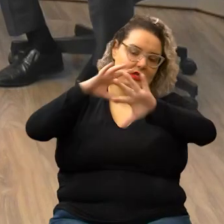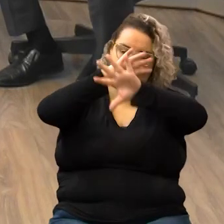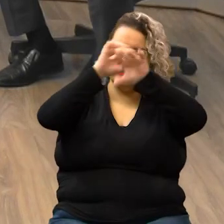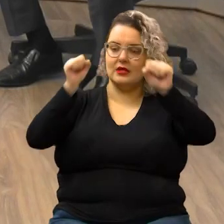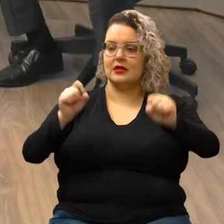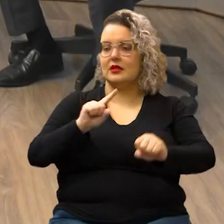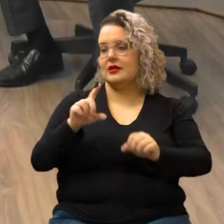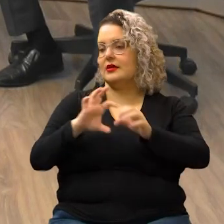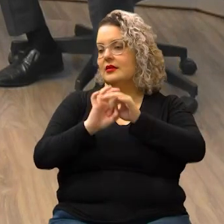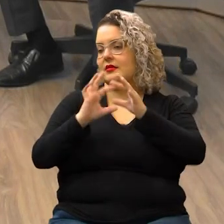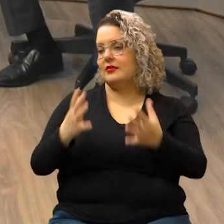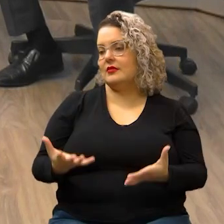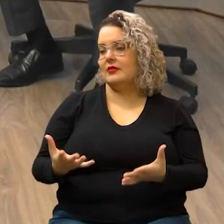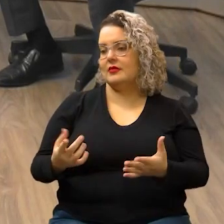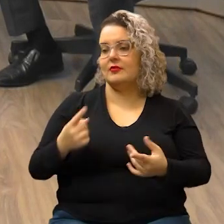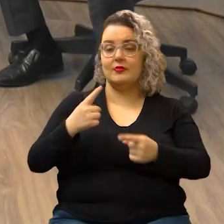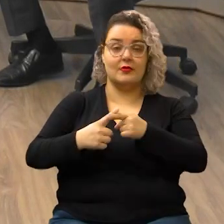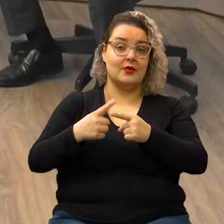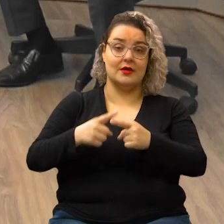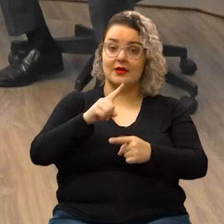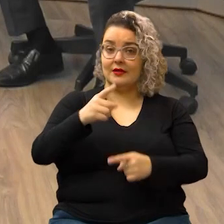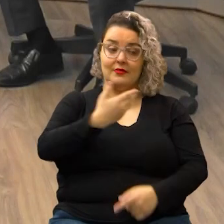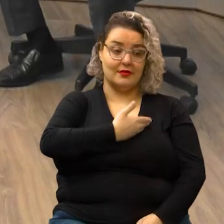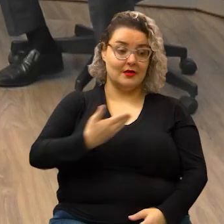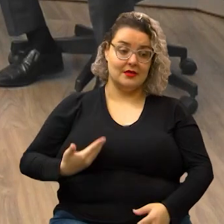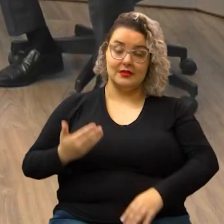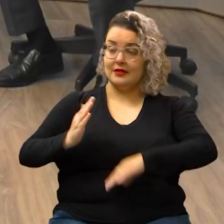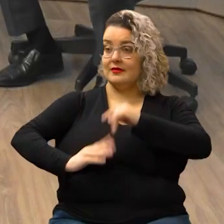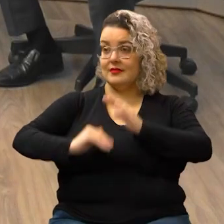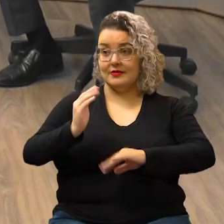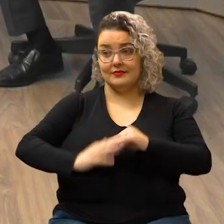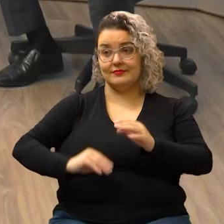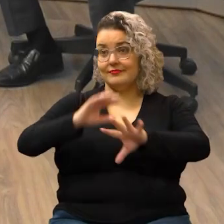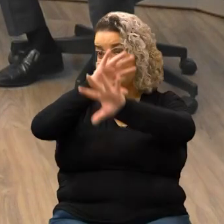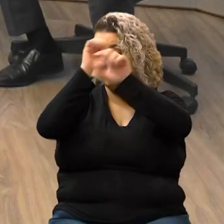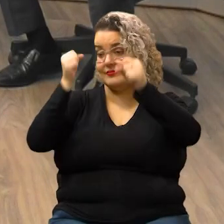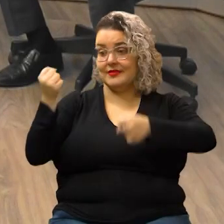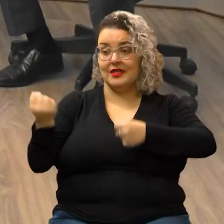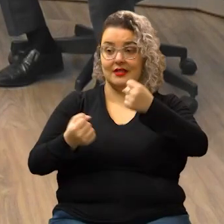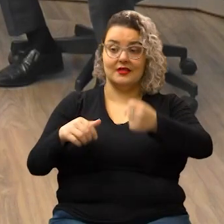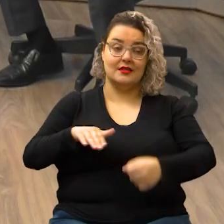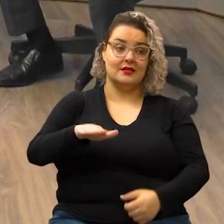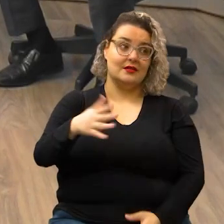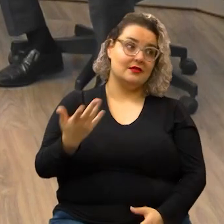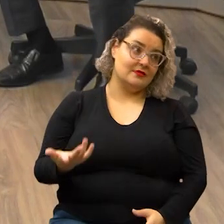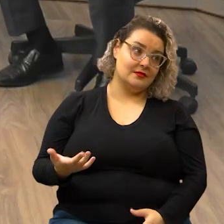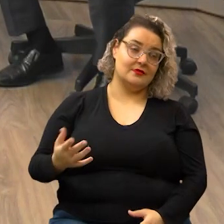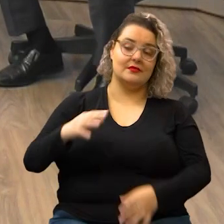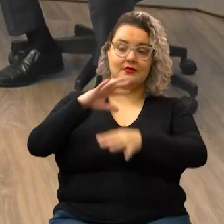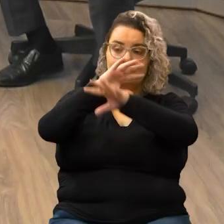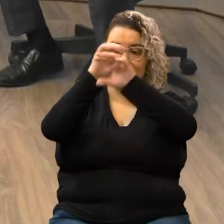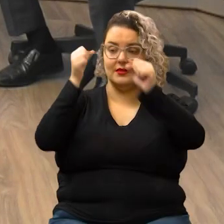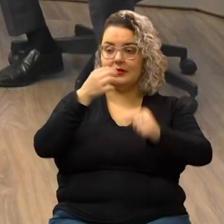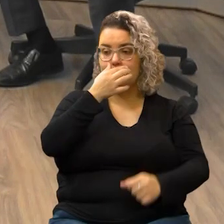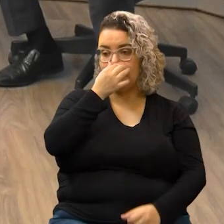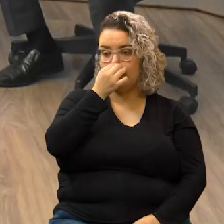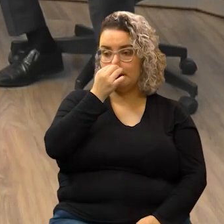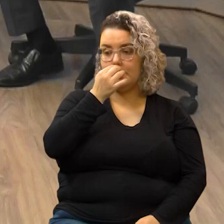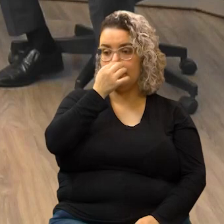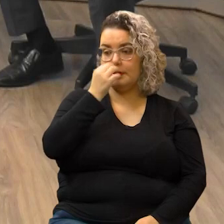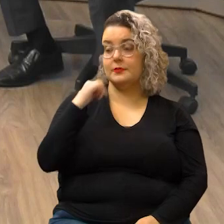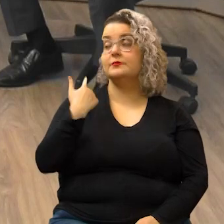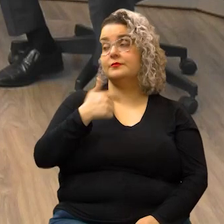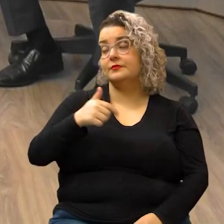não permite, porque eles não são servidores do tribunal também, Sim. dirigirem veículos de propriedade do tribunal. Mas nós vamos